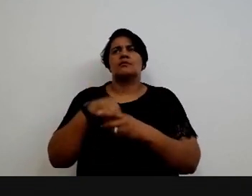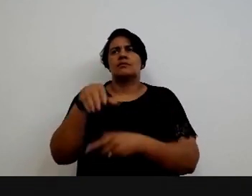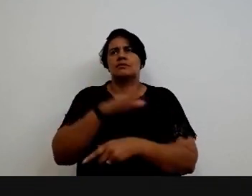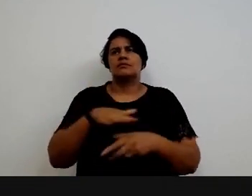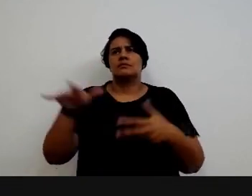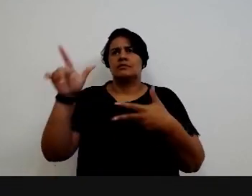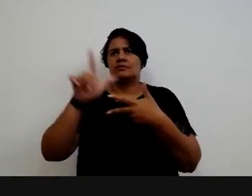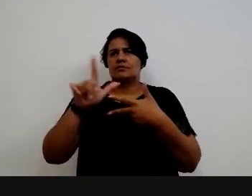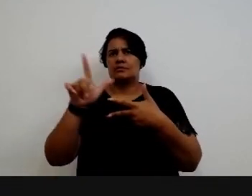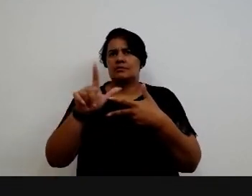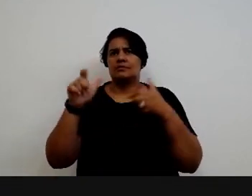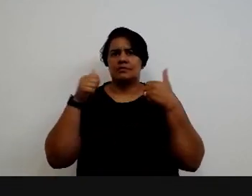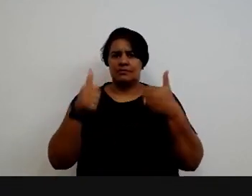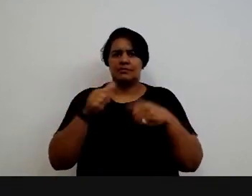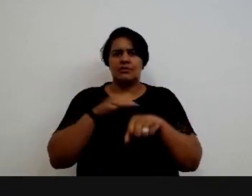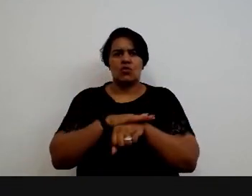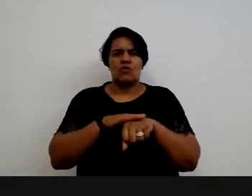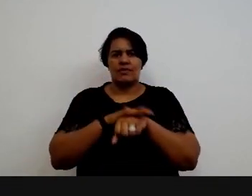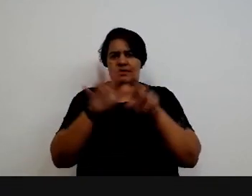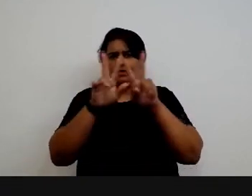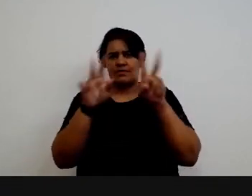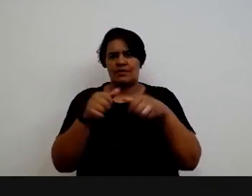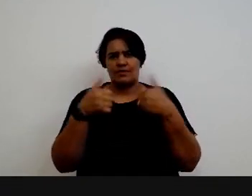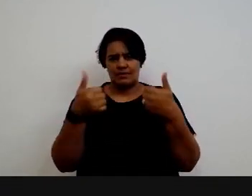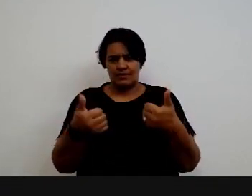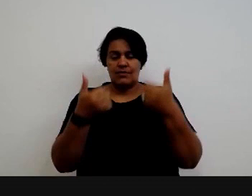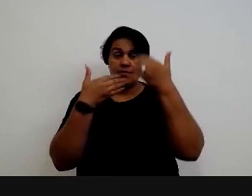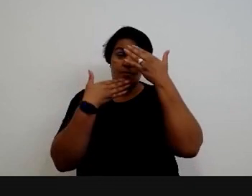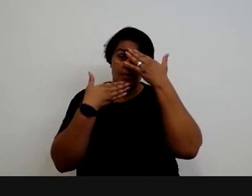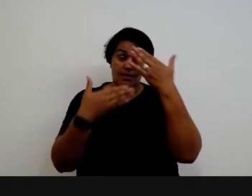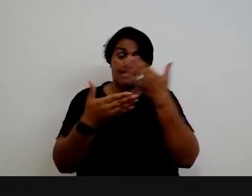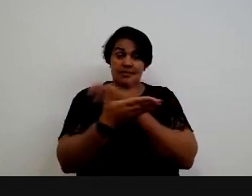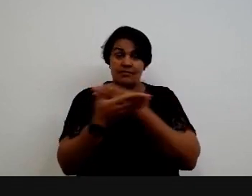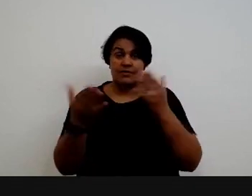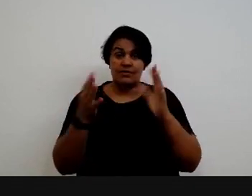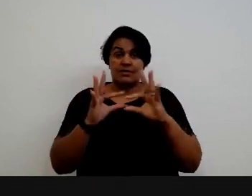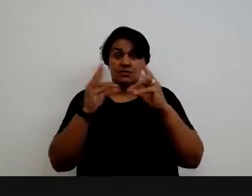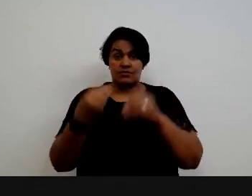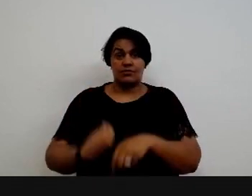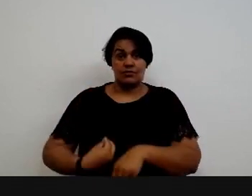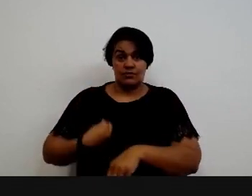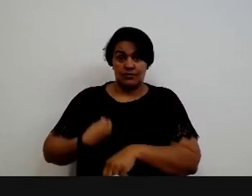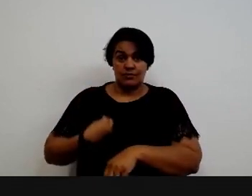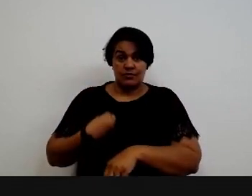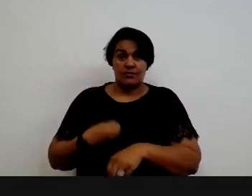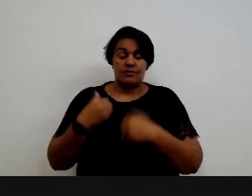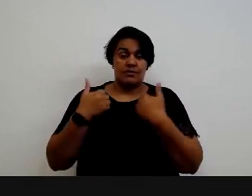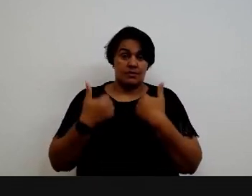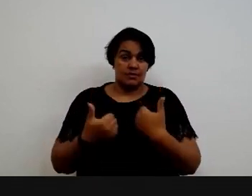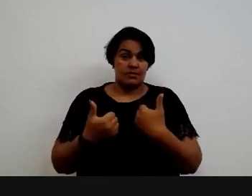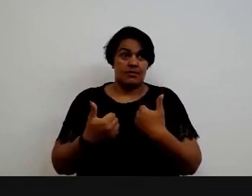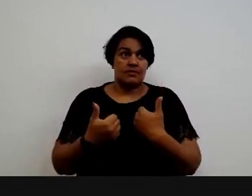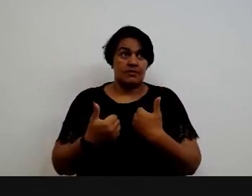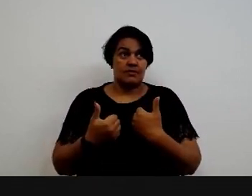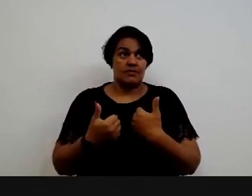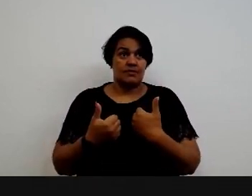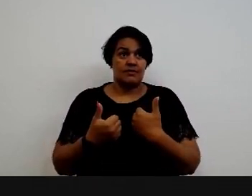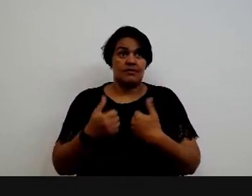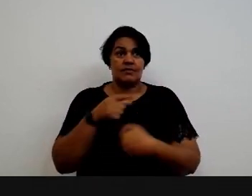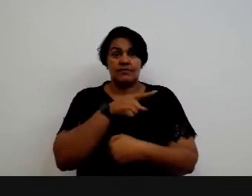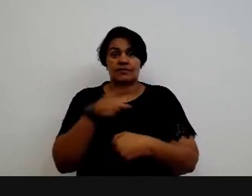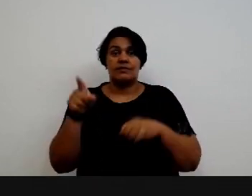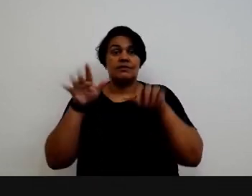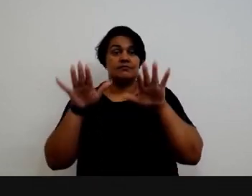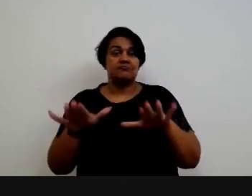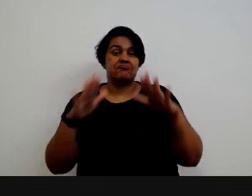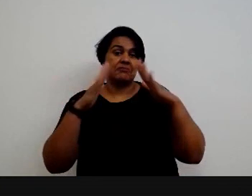Vamos conversar sobre isso depois? Agradeço demais a presença de todas vocês aqui, a quem está em